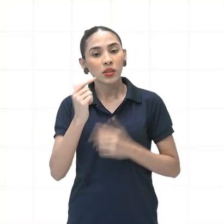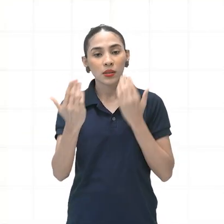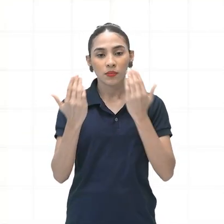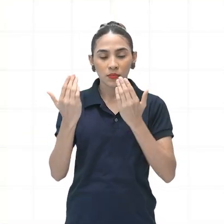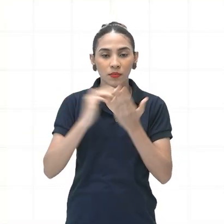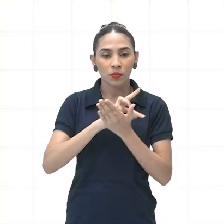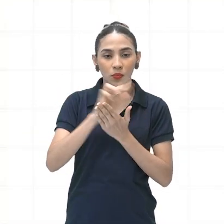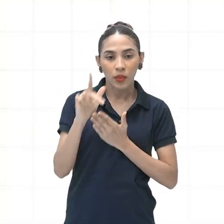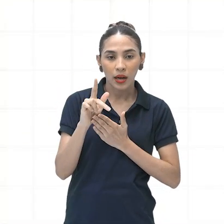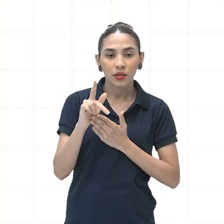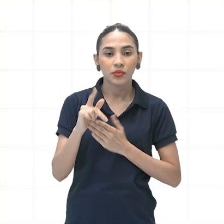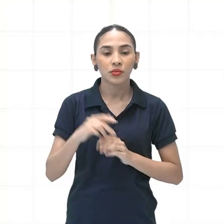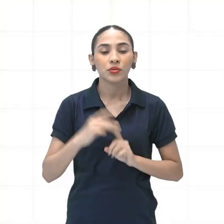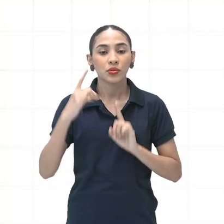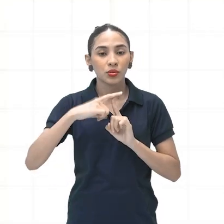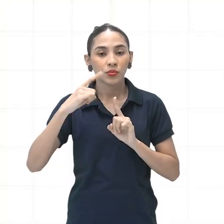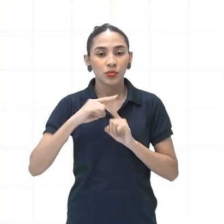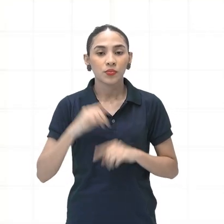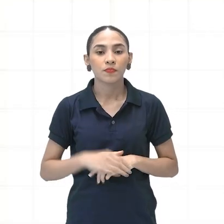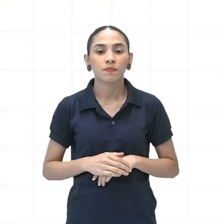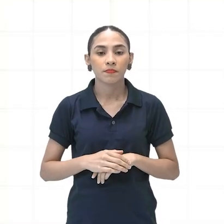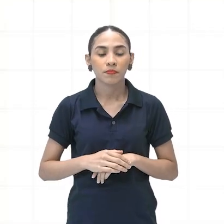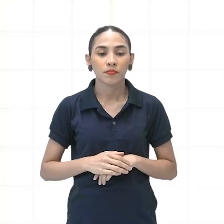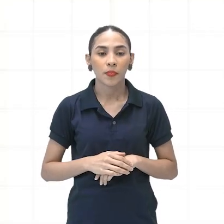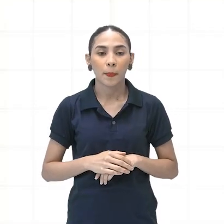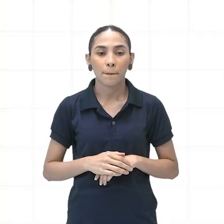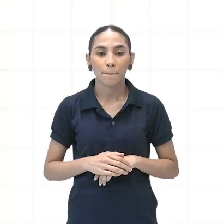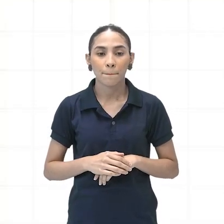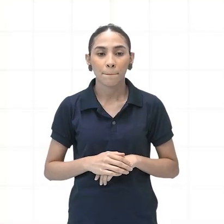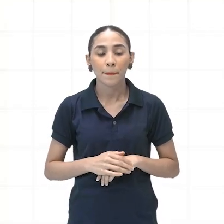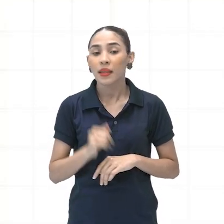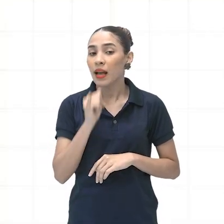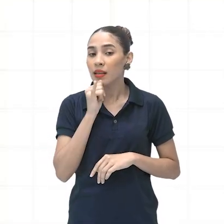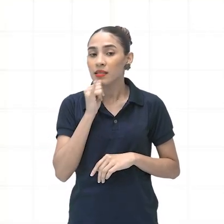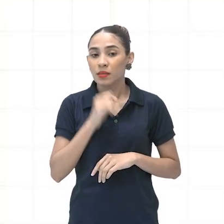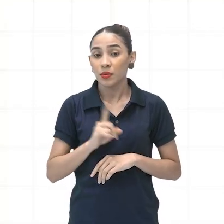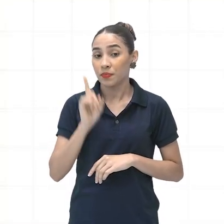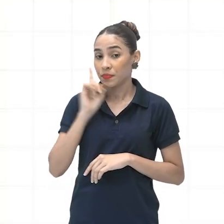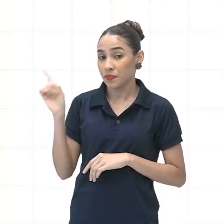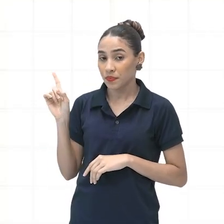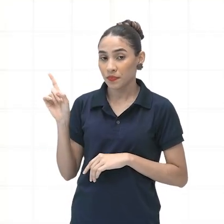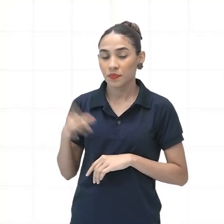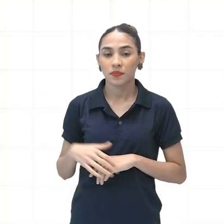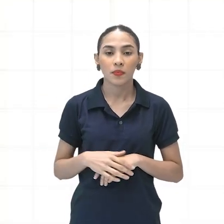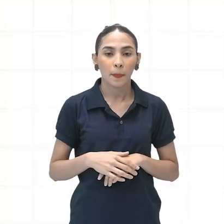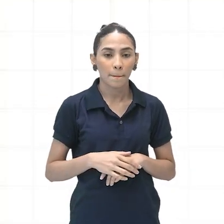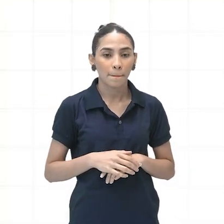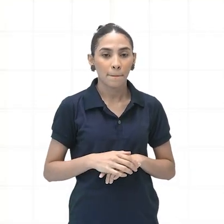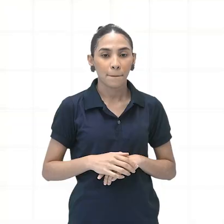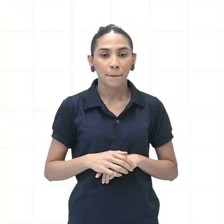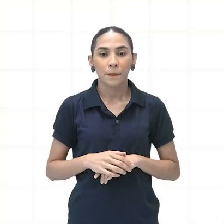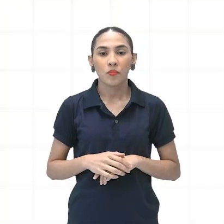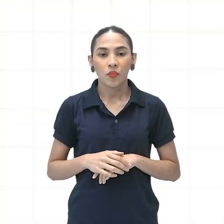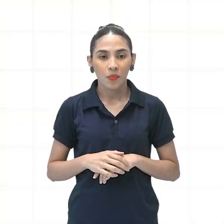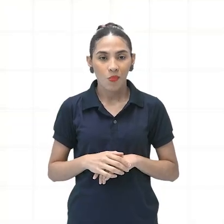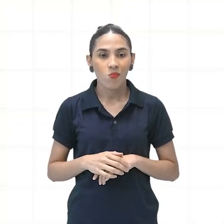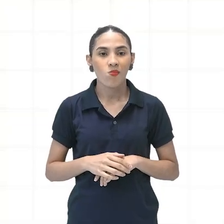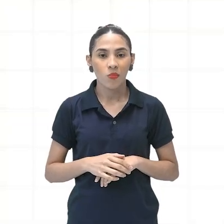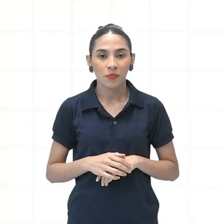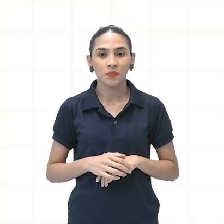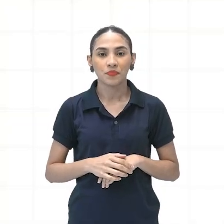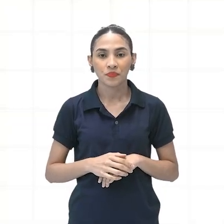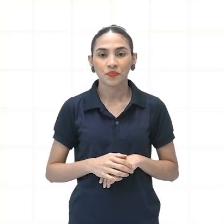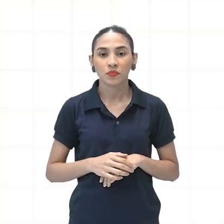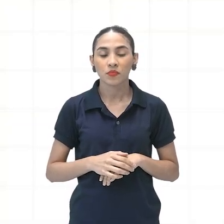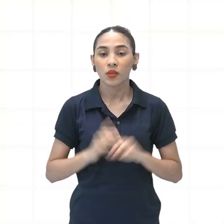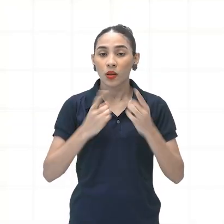múltiplas categorias em várias dimensões. Por exemplo, aqui nós temos o estilo de preferência